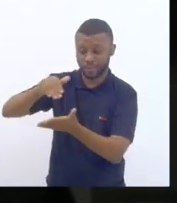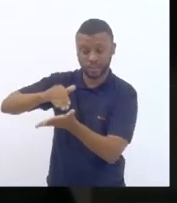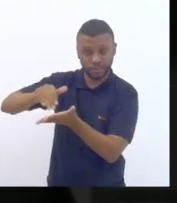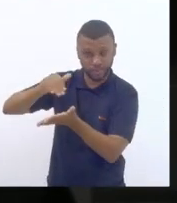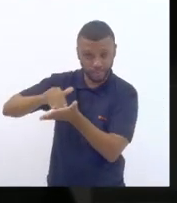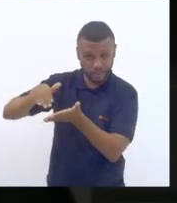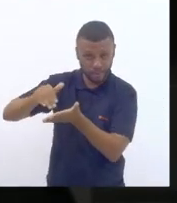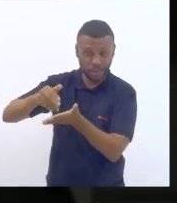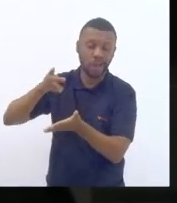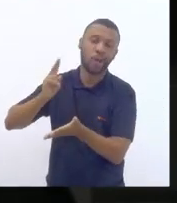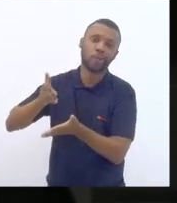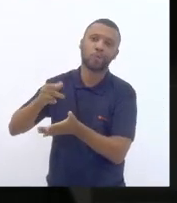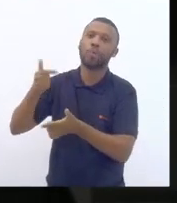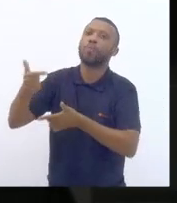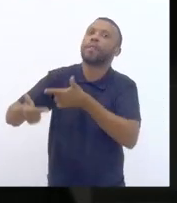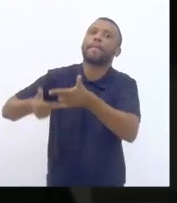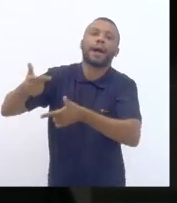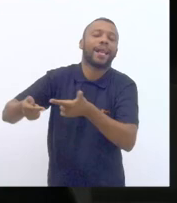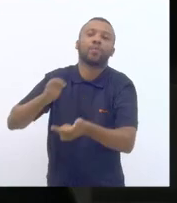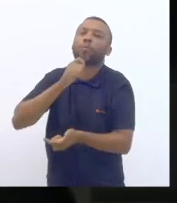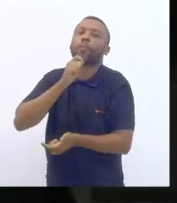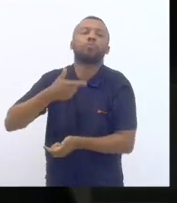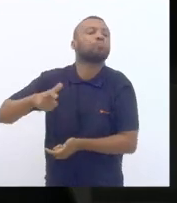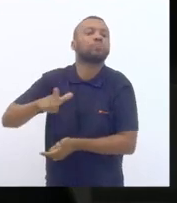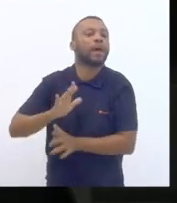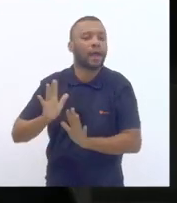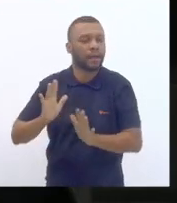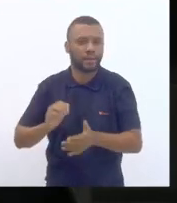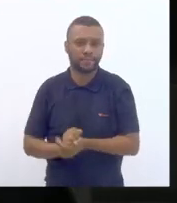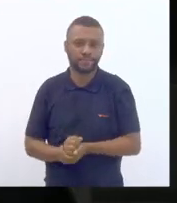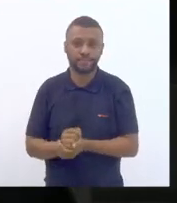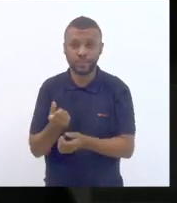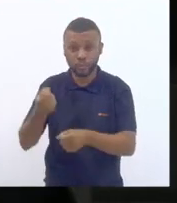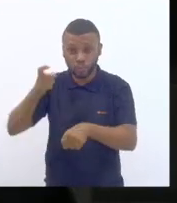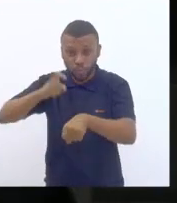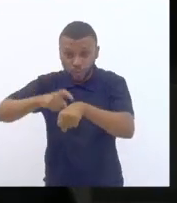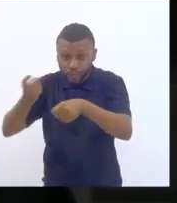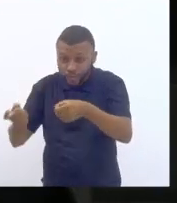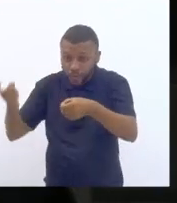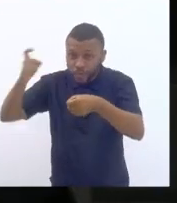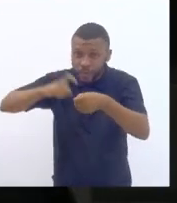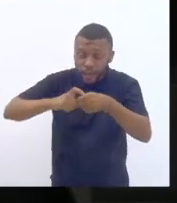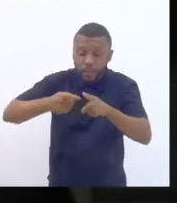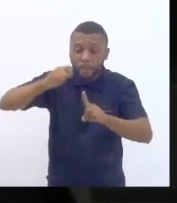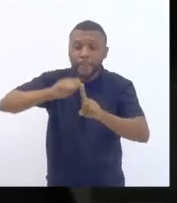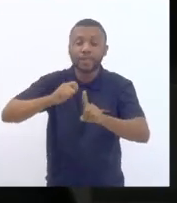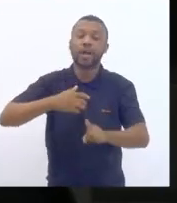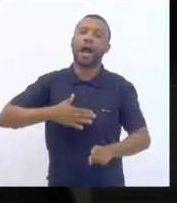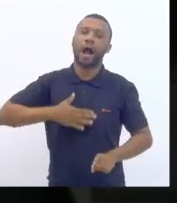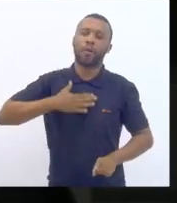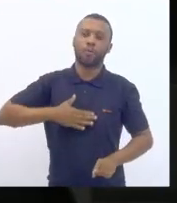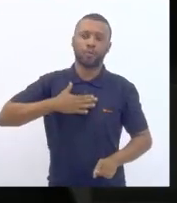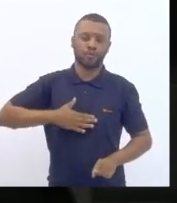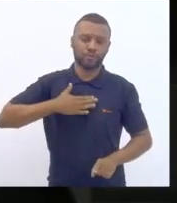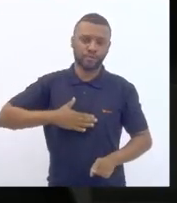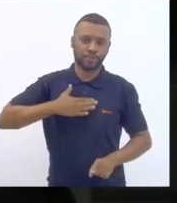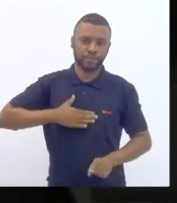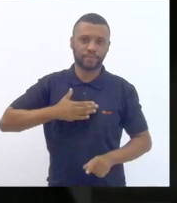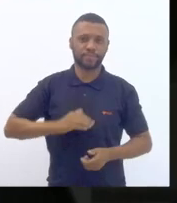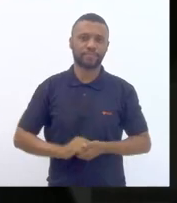continua não existe um bom e quando voltarmos a ser a mês de agosto